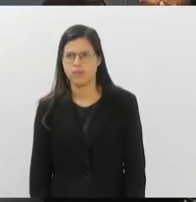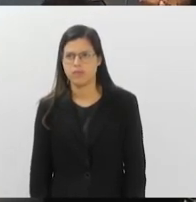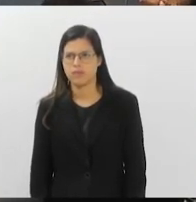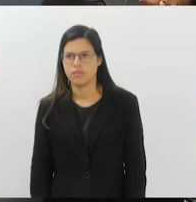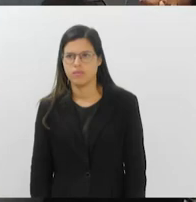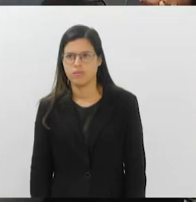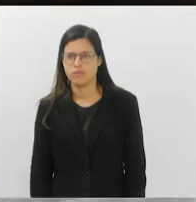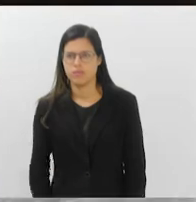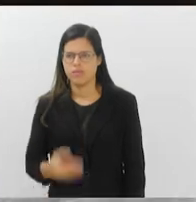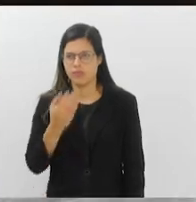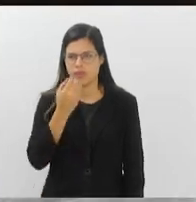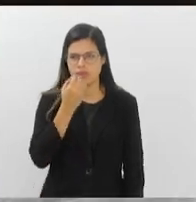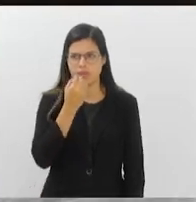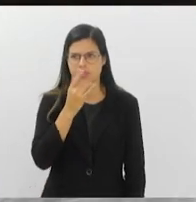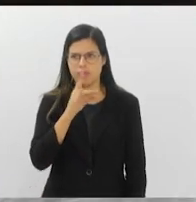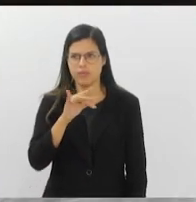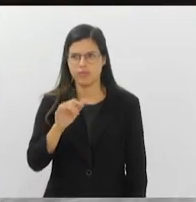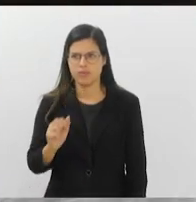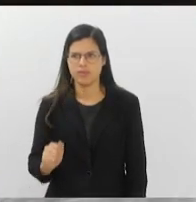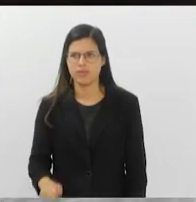Oi. Bom dia.